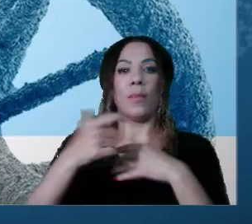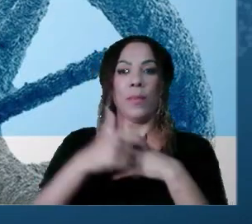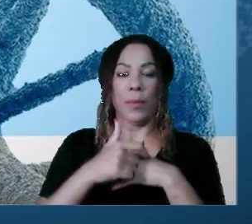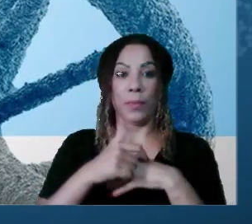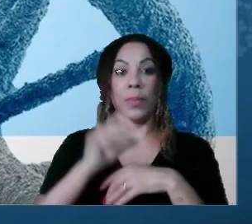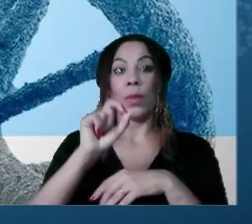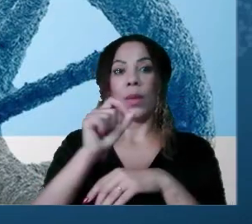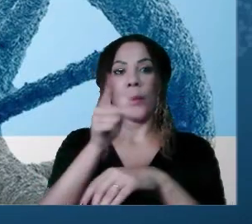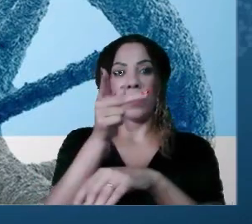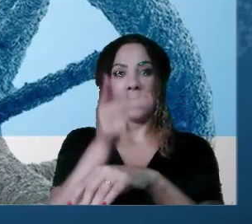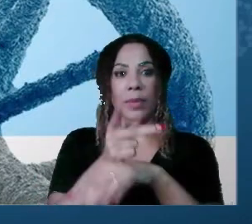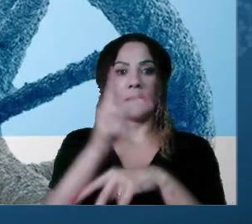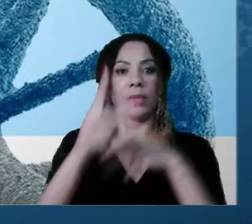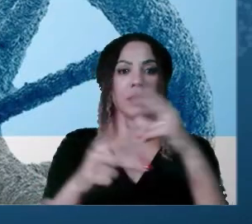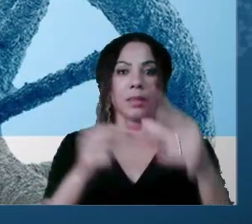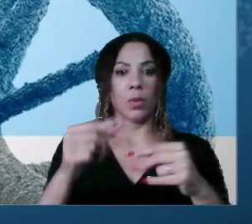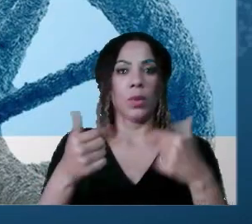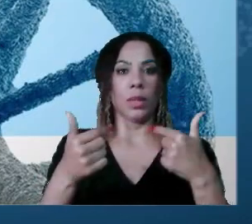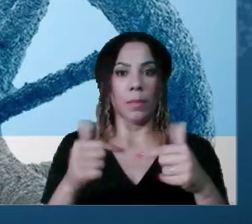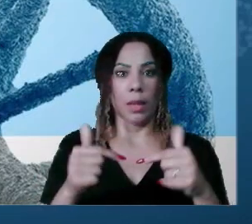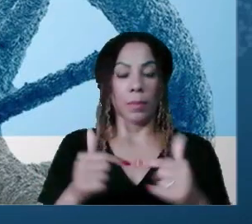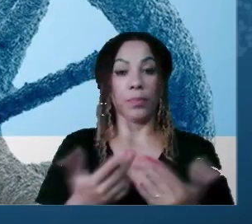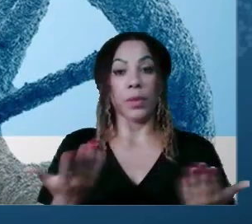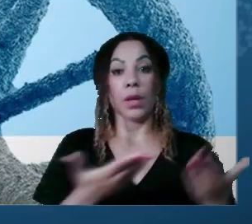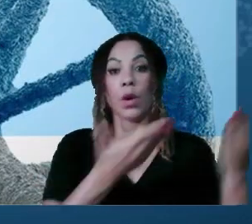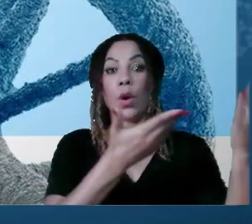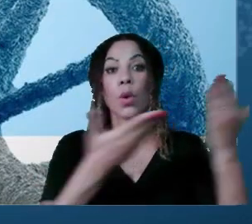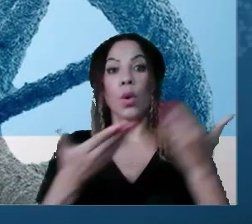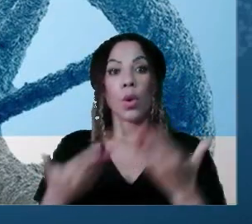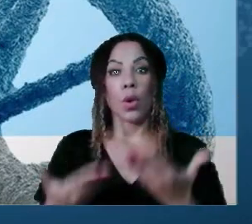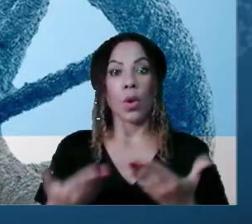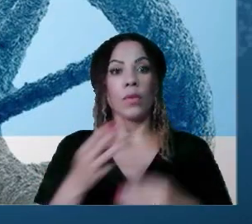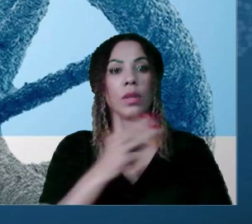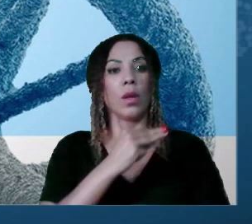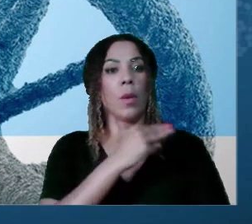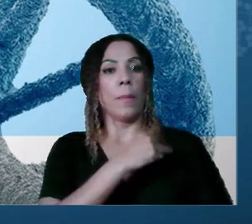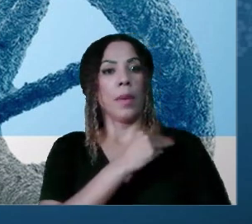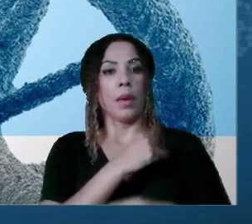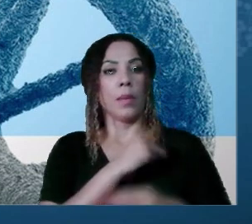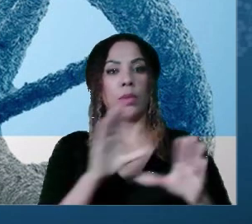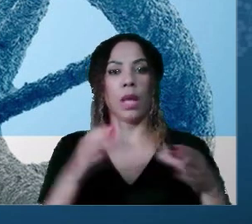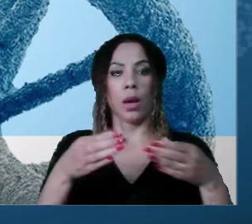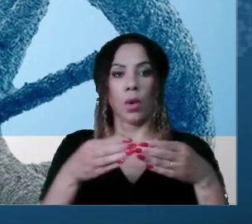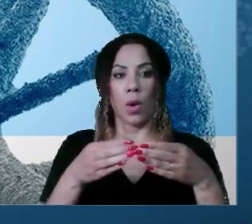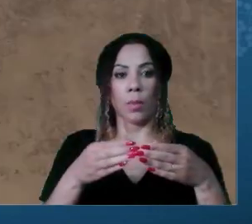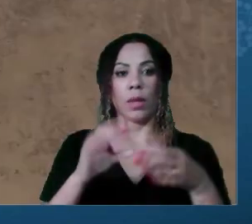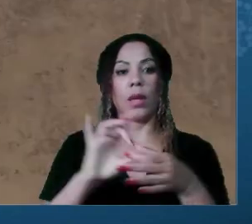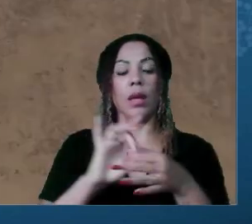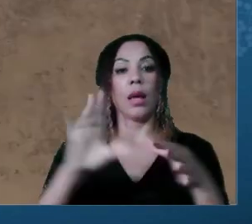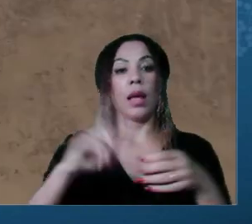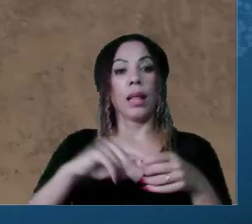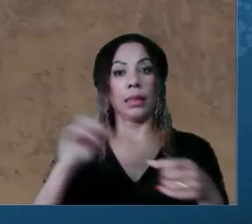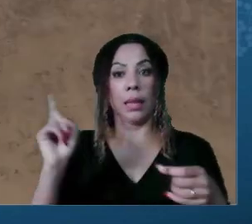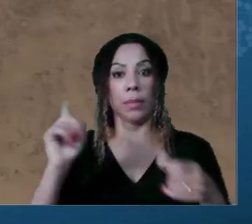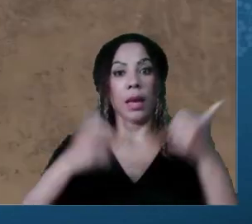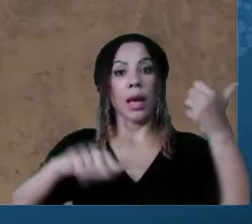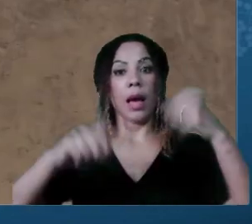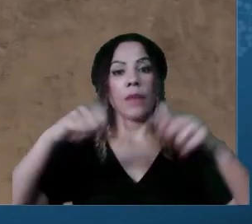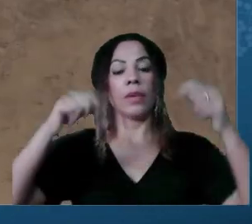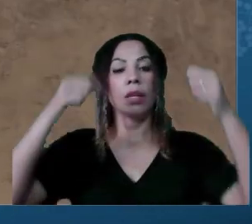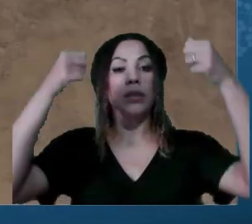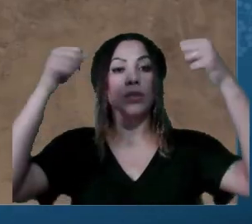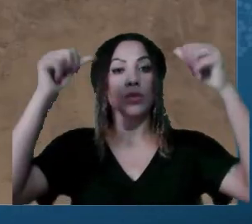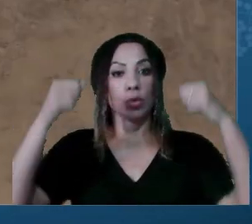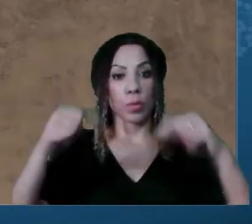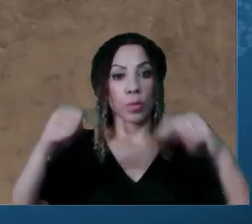dos trabalhos. Convidamos ao palco os membros da Comissão Independente de Avaliação de Pôsteres,